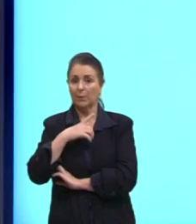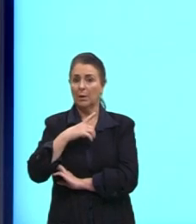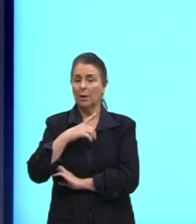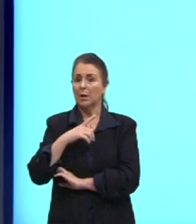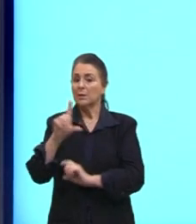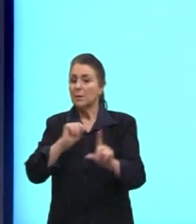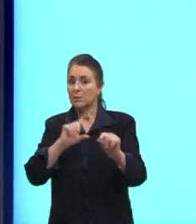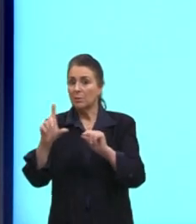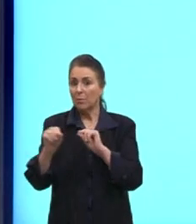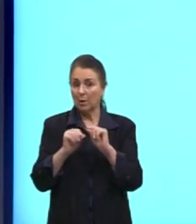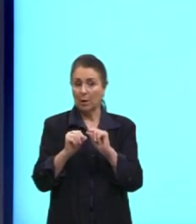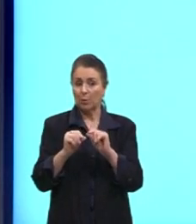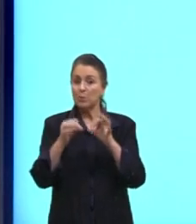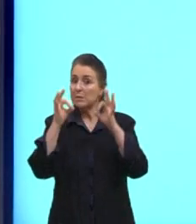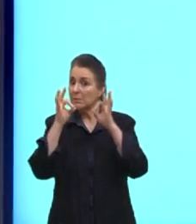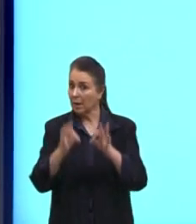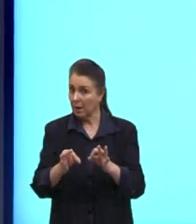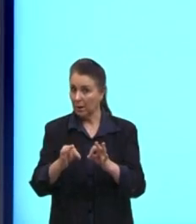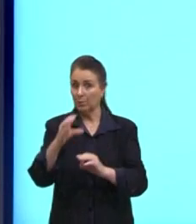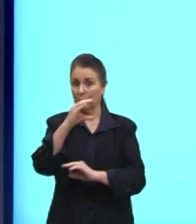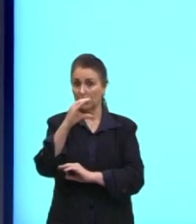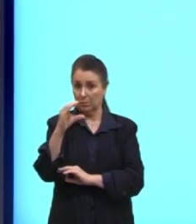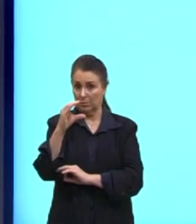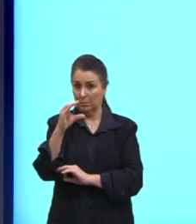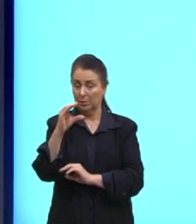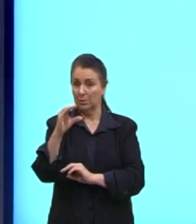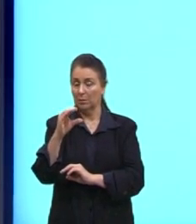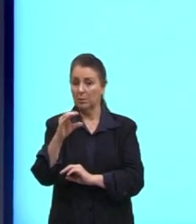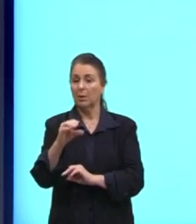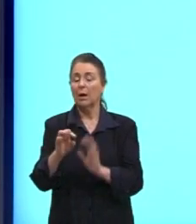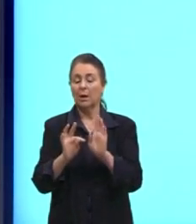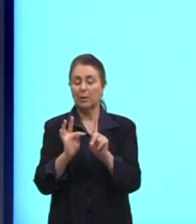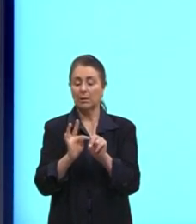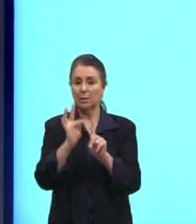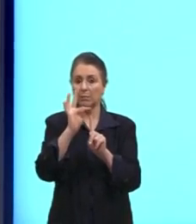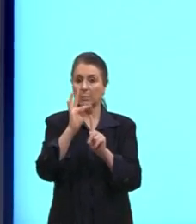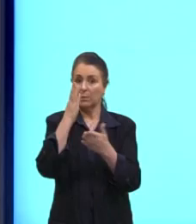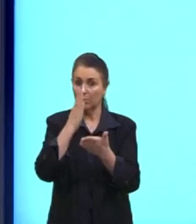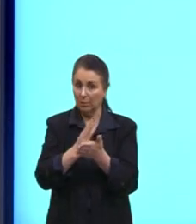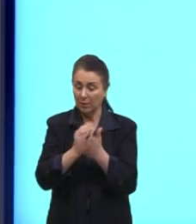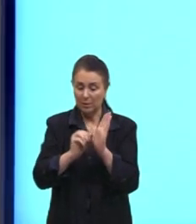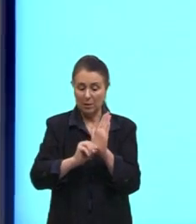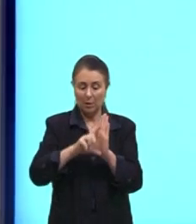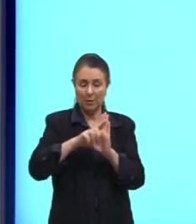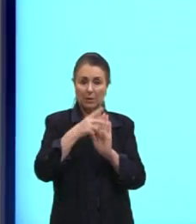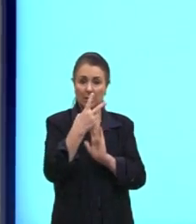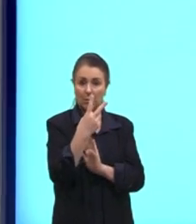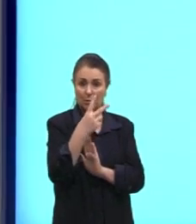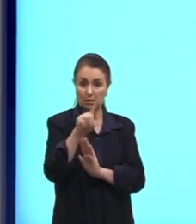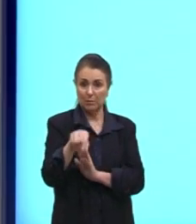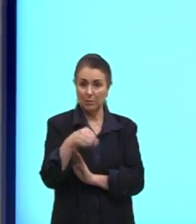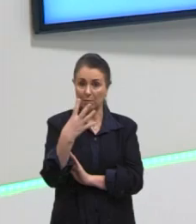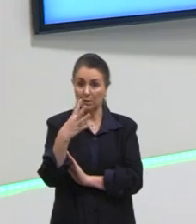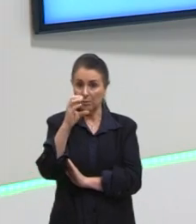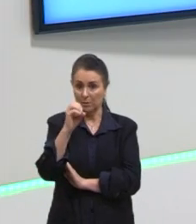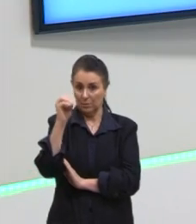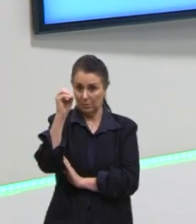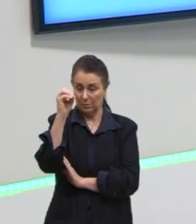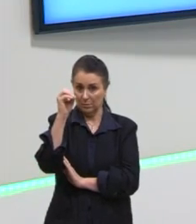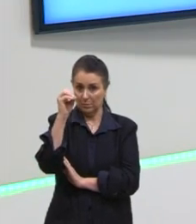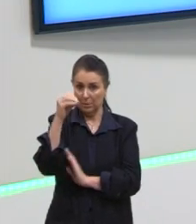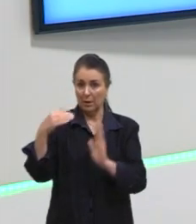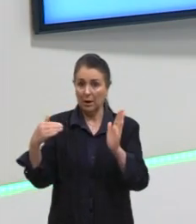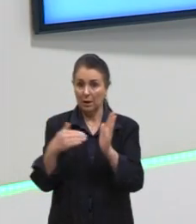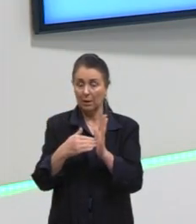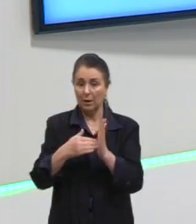Alto carbono que na verdade é o que a gente está escolhendo a temperatura média pode subir até 2,4 graus até